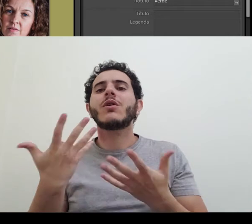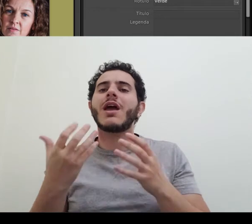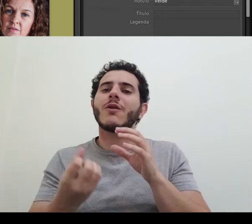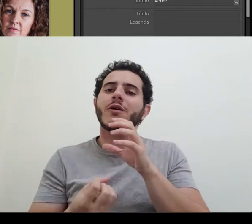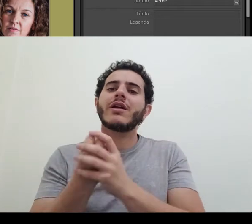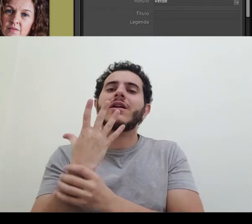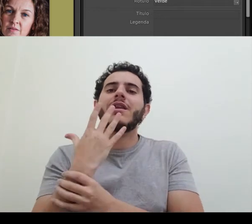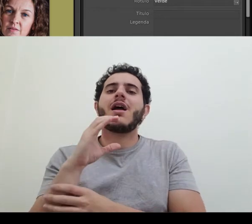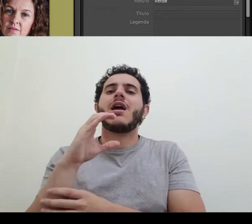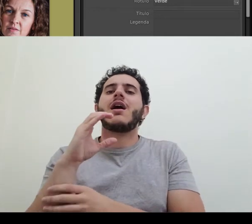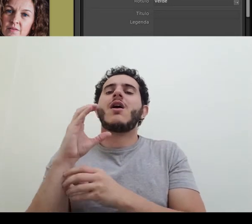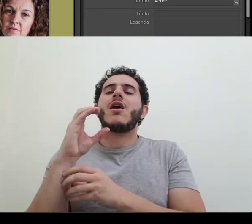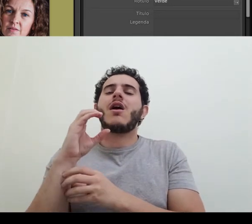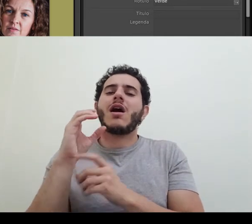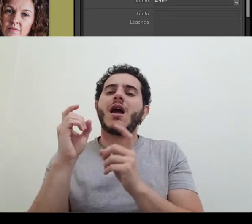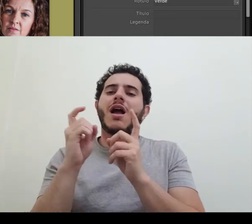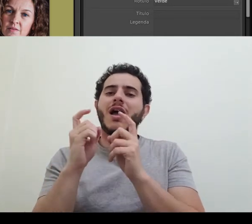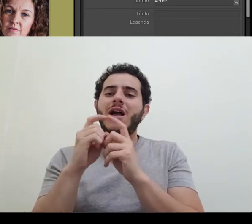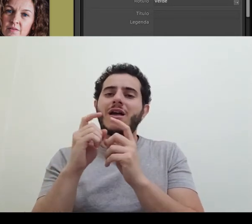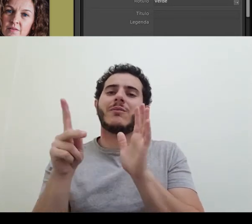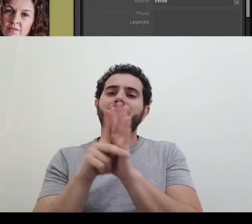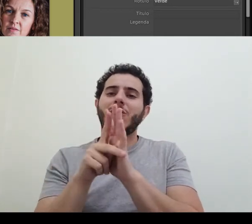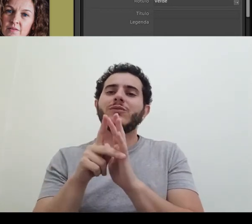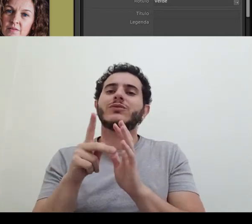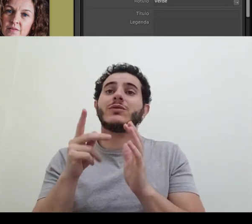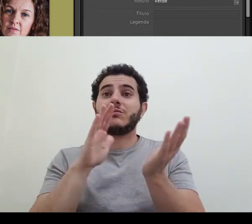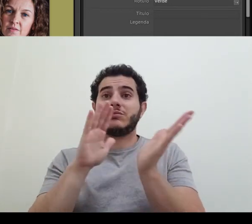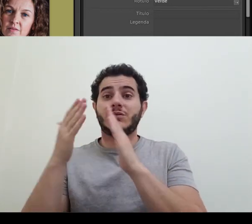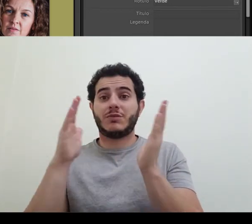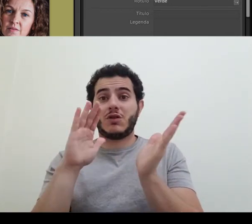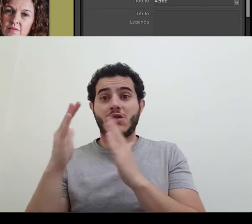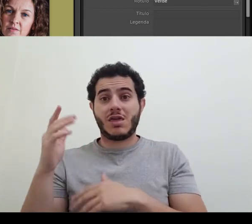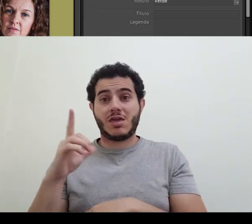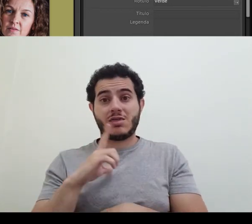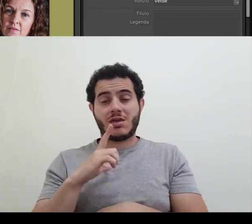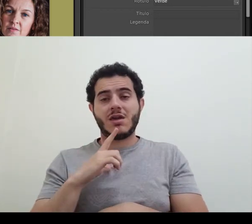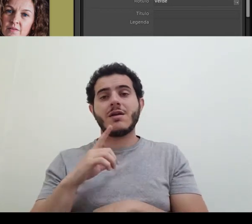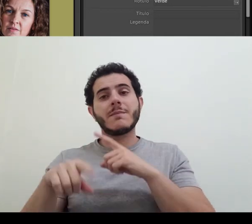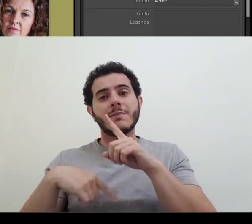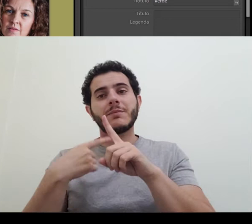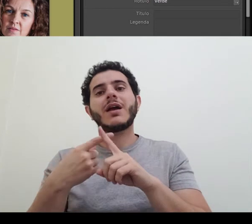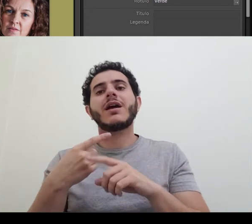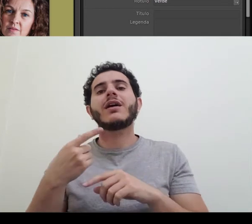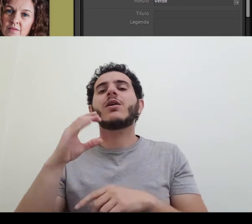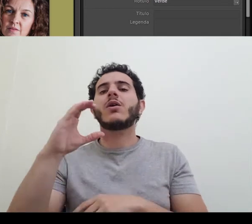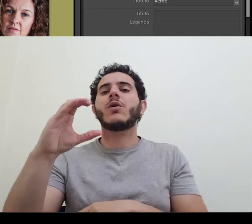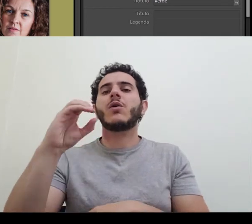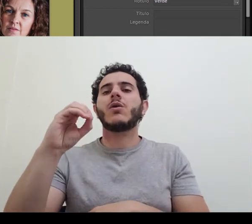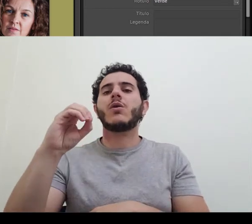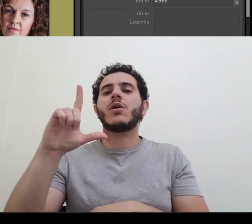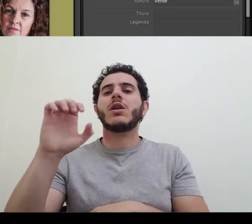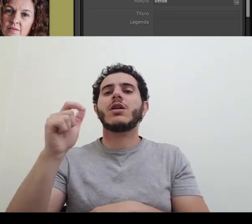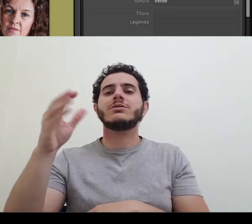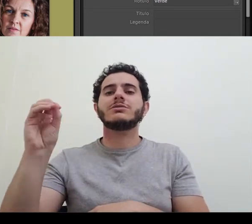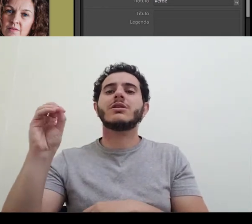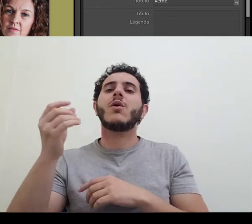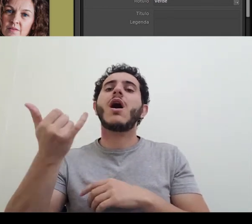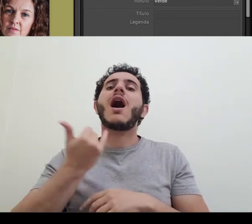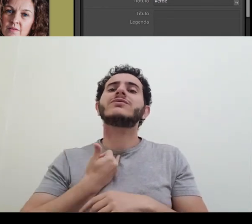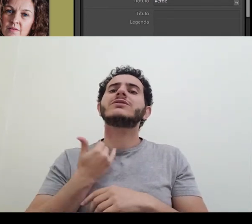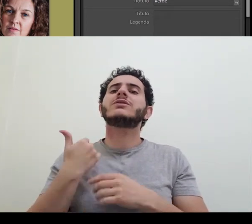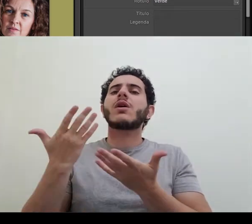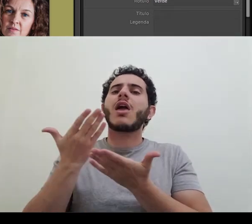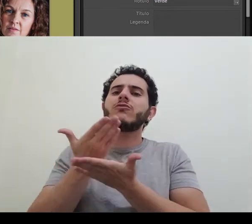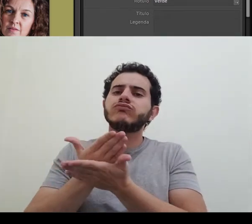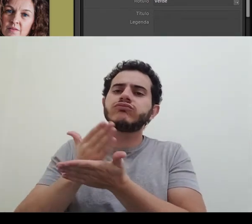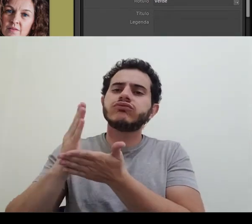aí que é interessante. Então a gente tem os catálogos, que é uma grande biblioteca com muitas fotos, e a gente tem as coleções, que são divisões